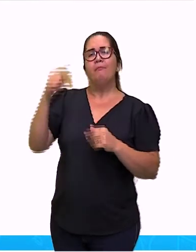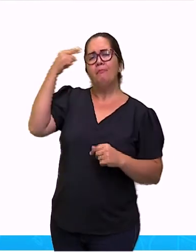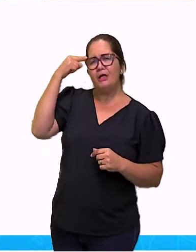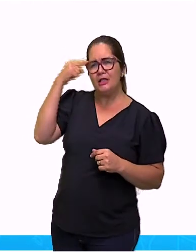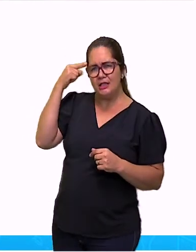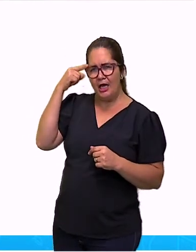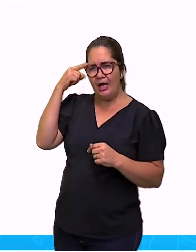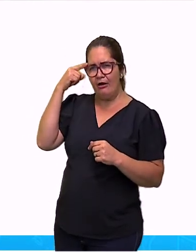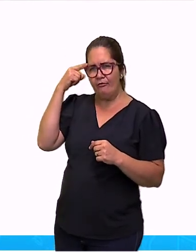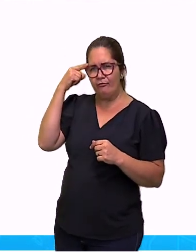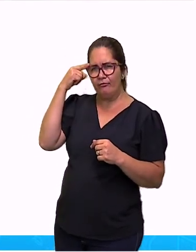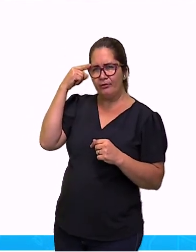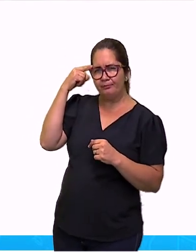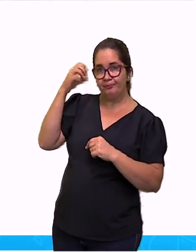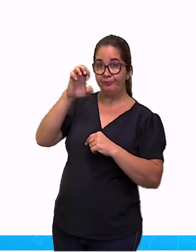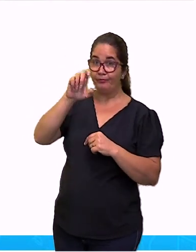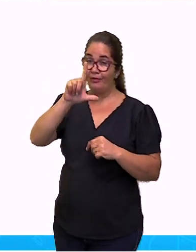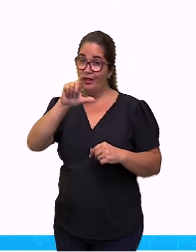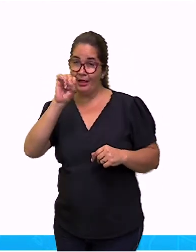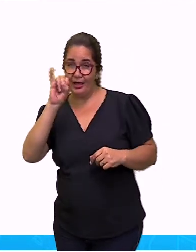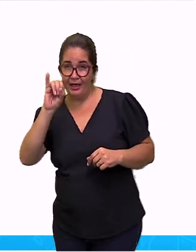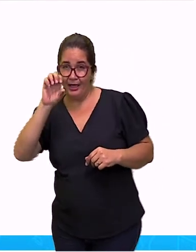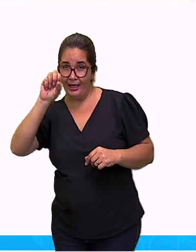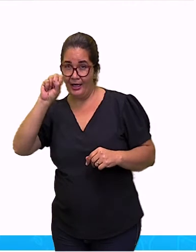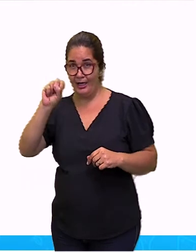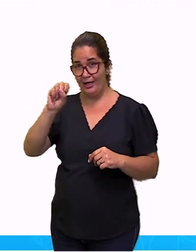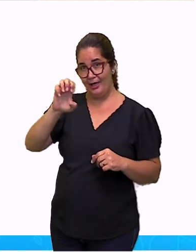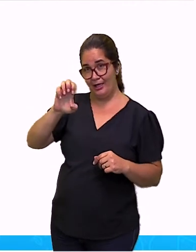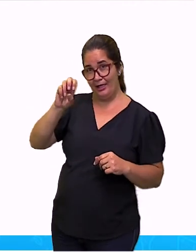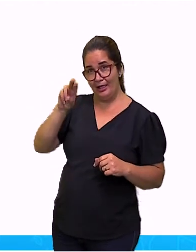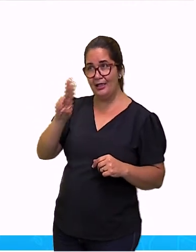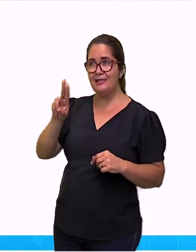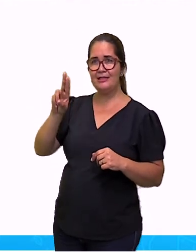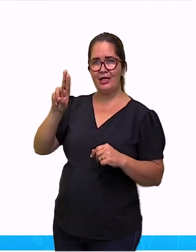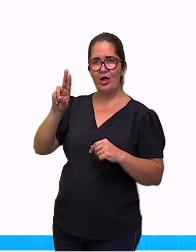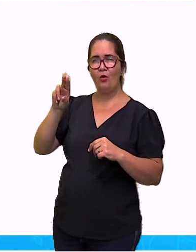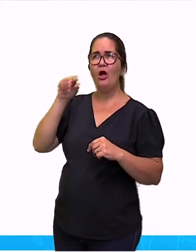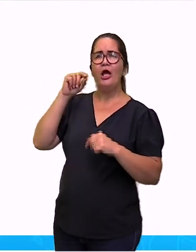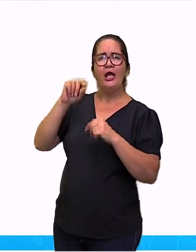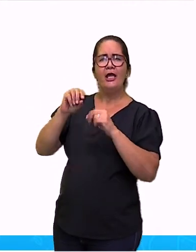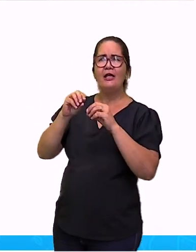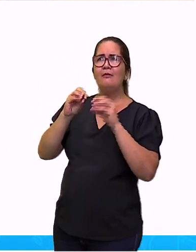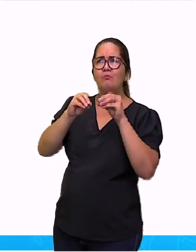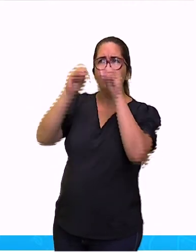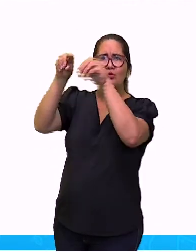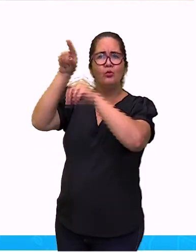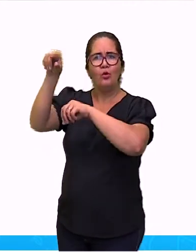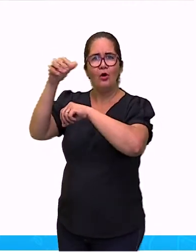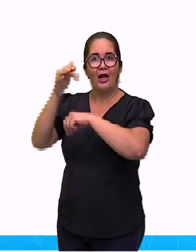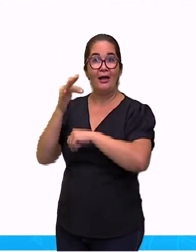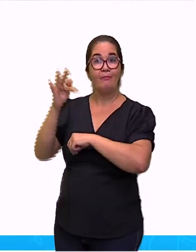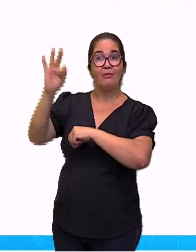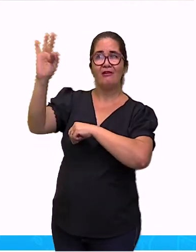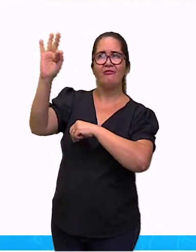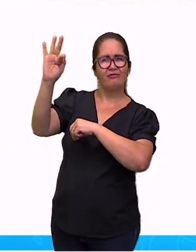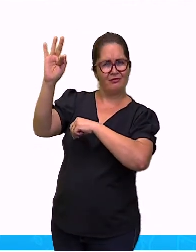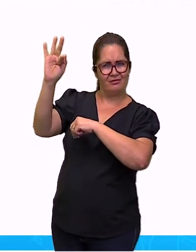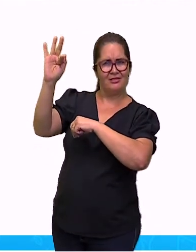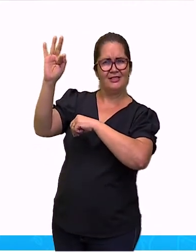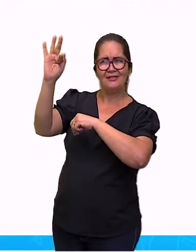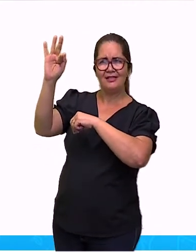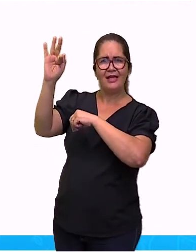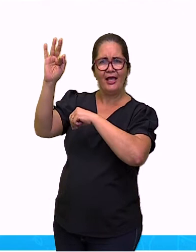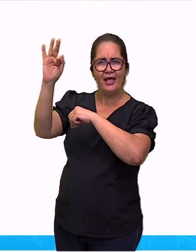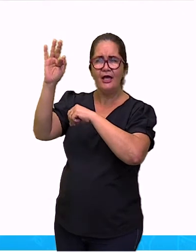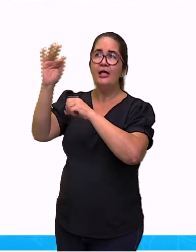novas. Ele podia ficar decadente, pensando, eu vou dar conta, eu vou conseguir. Não, ele desconhecia ele. Ele ultrapassava os seus